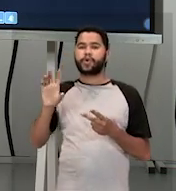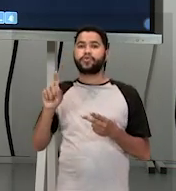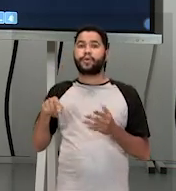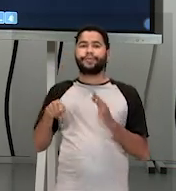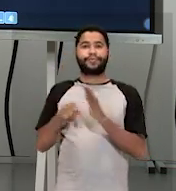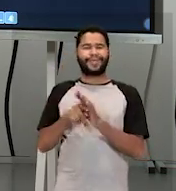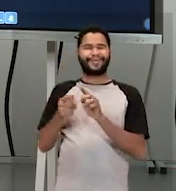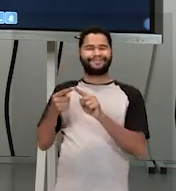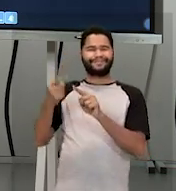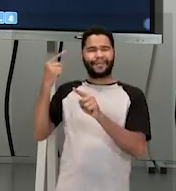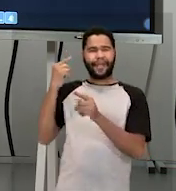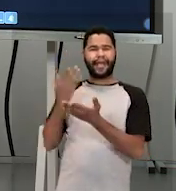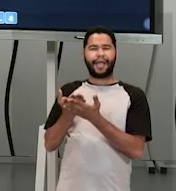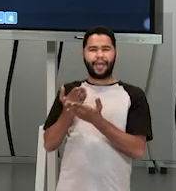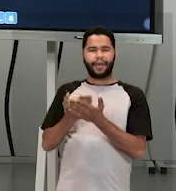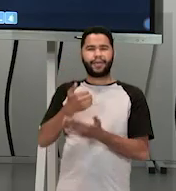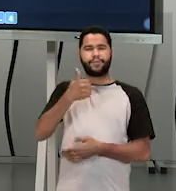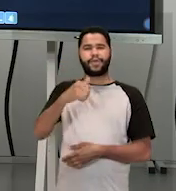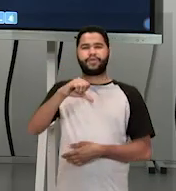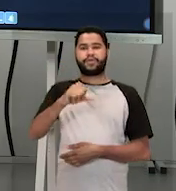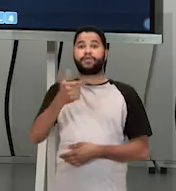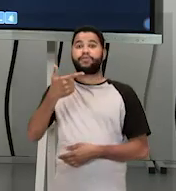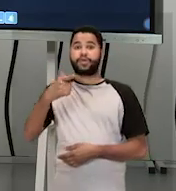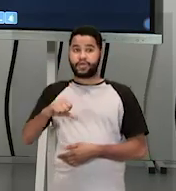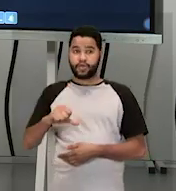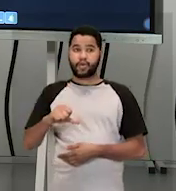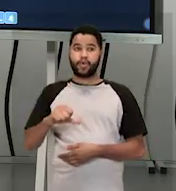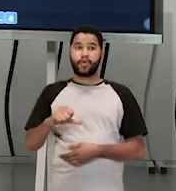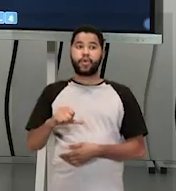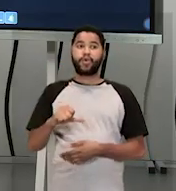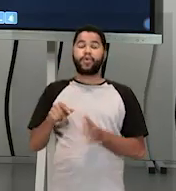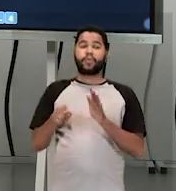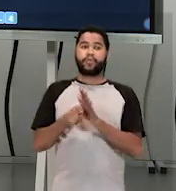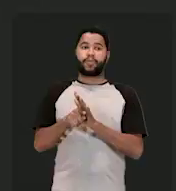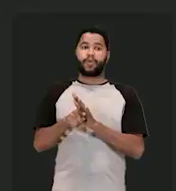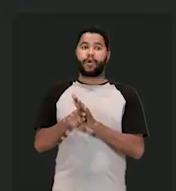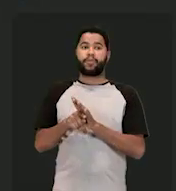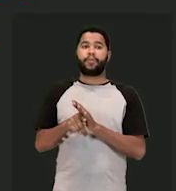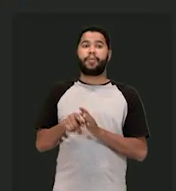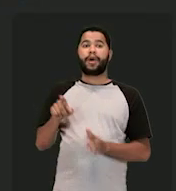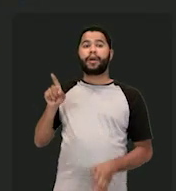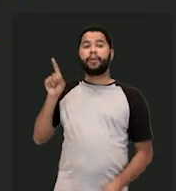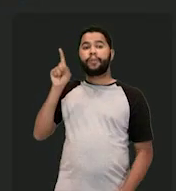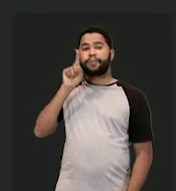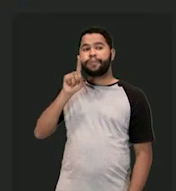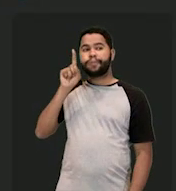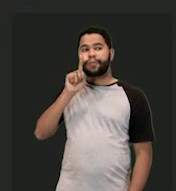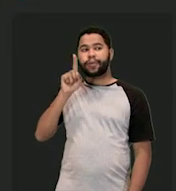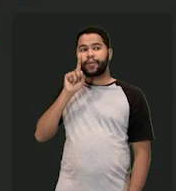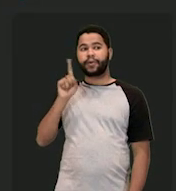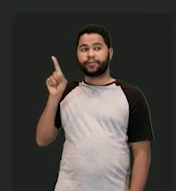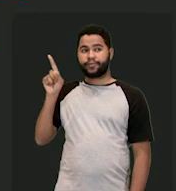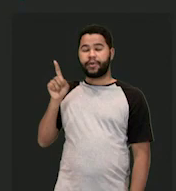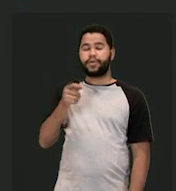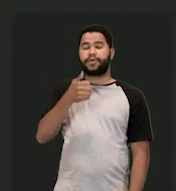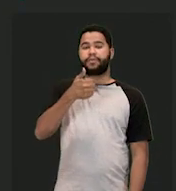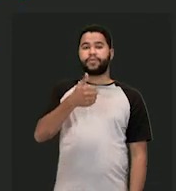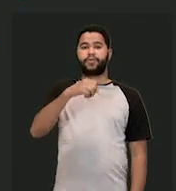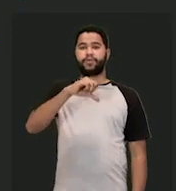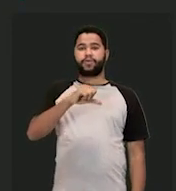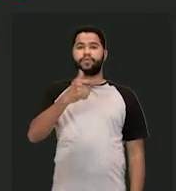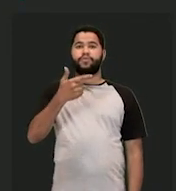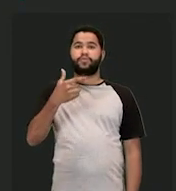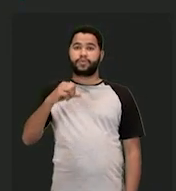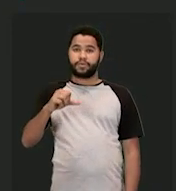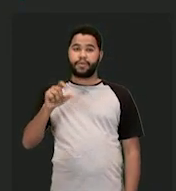de 1929, onde, para os Estados Unidos, então a crise de 1929, para